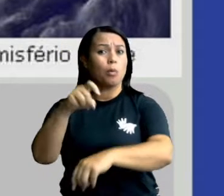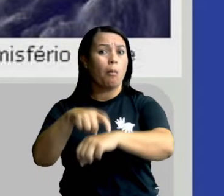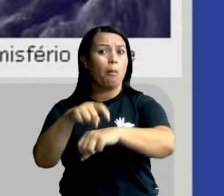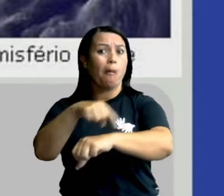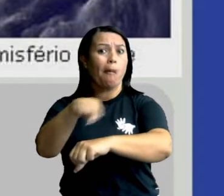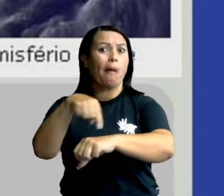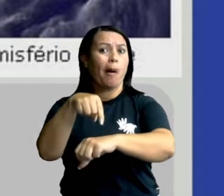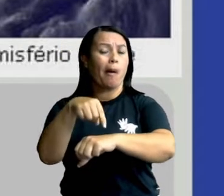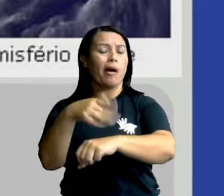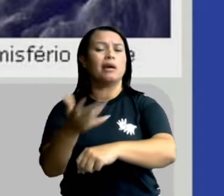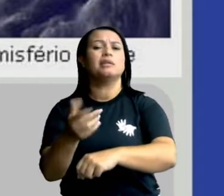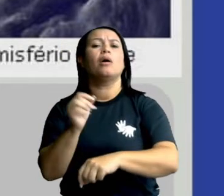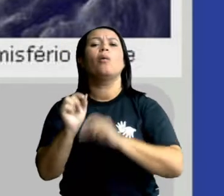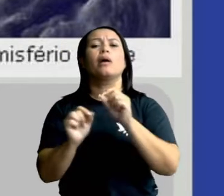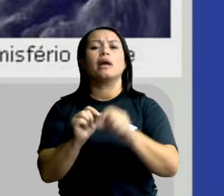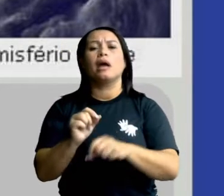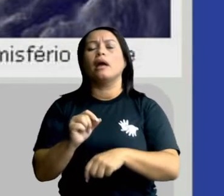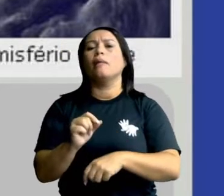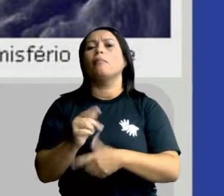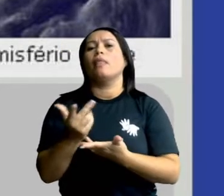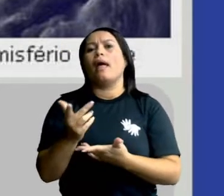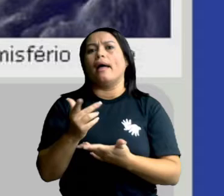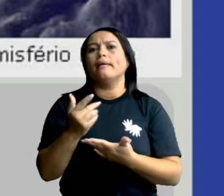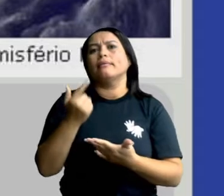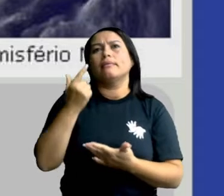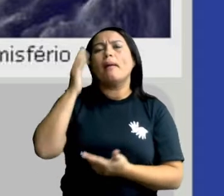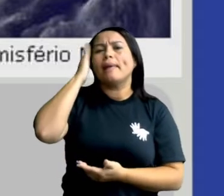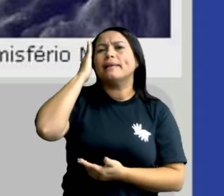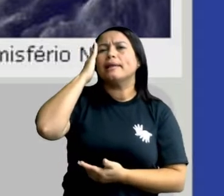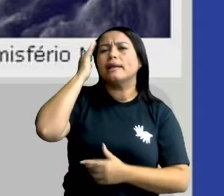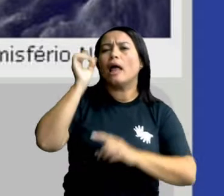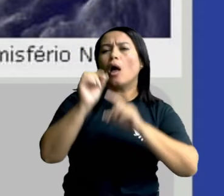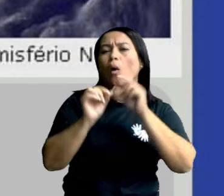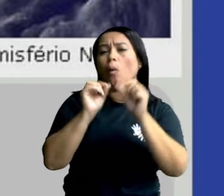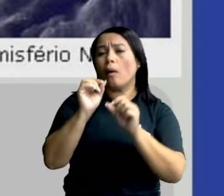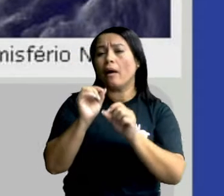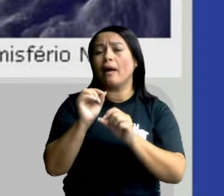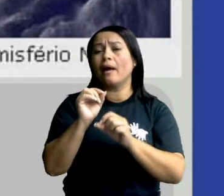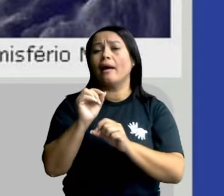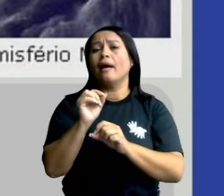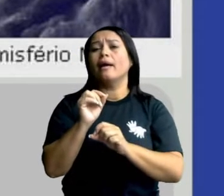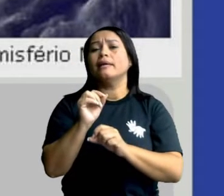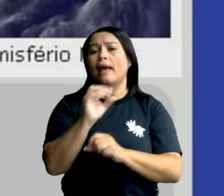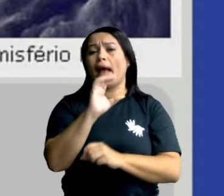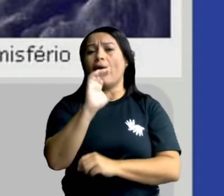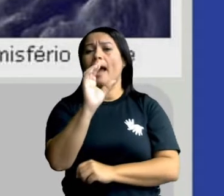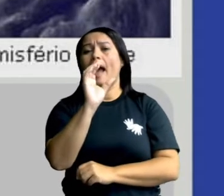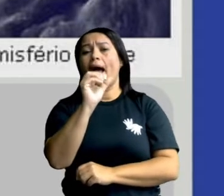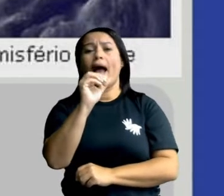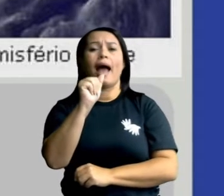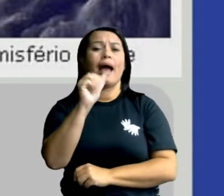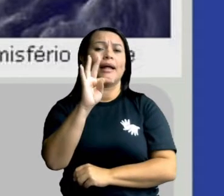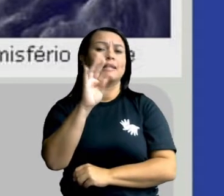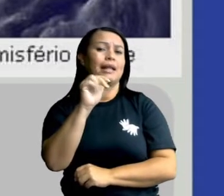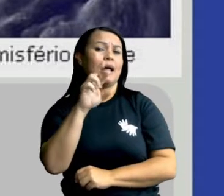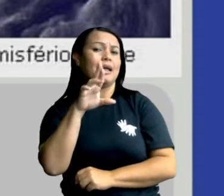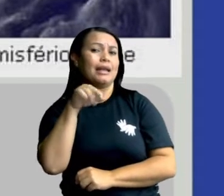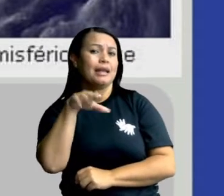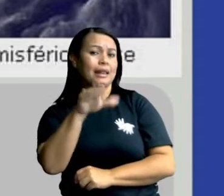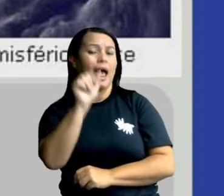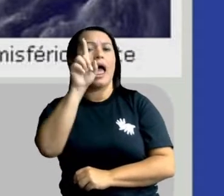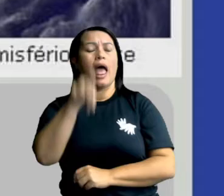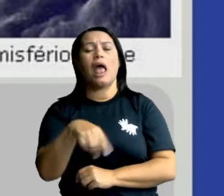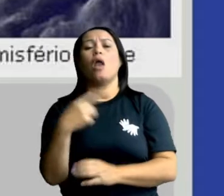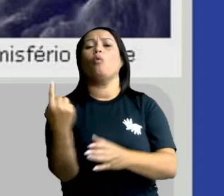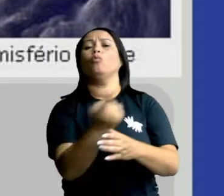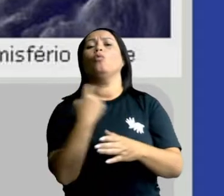dá para concretizar a ideia de que, de fato, se trataria de um furacão. A princípio,